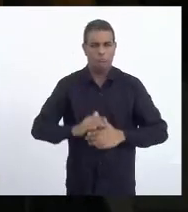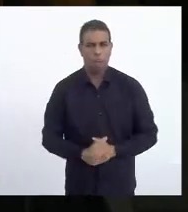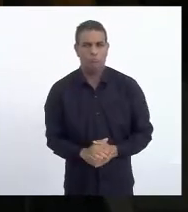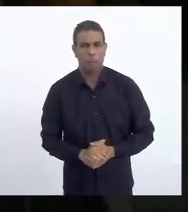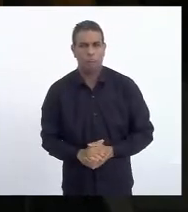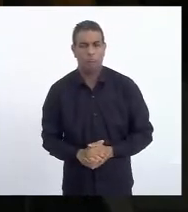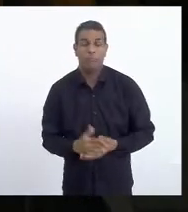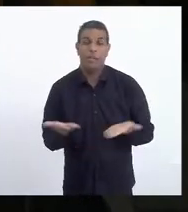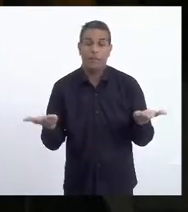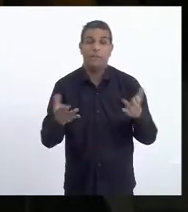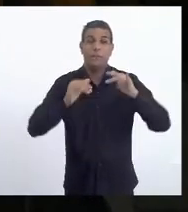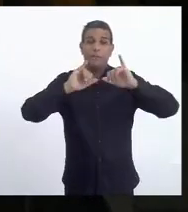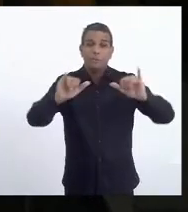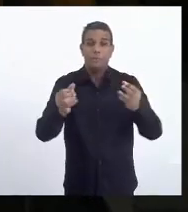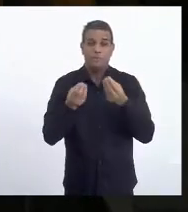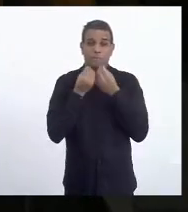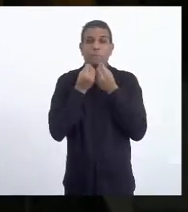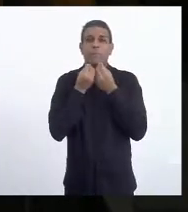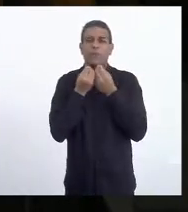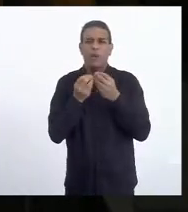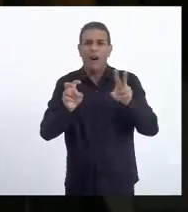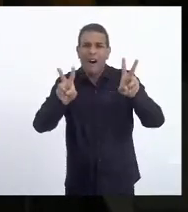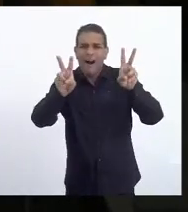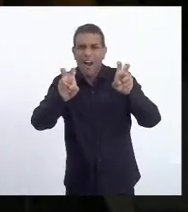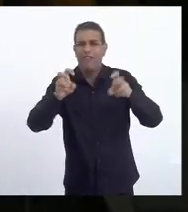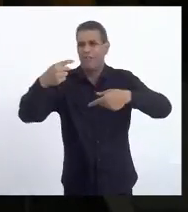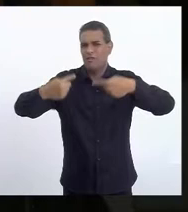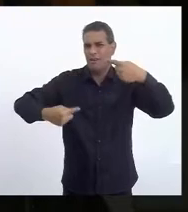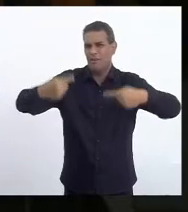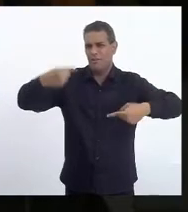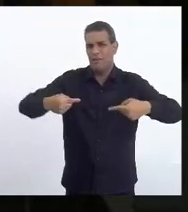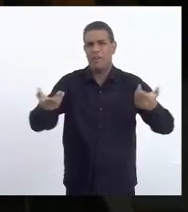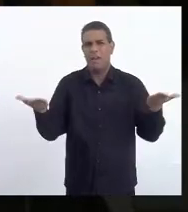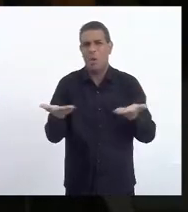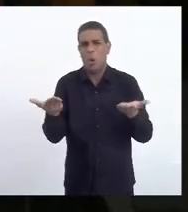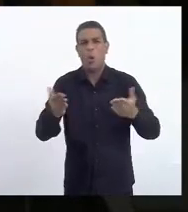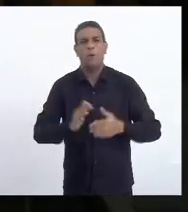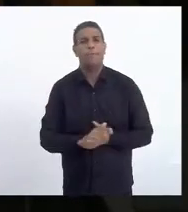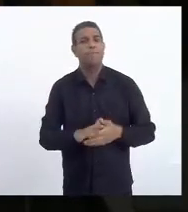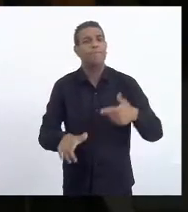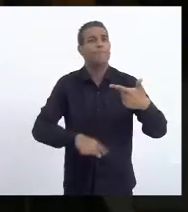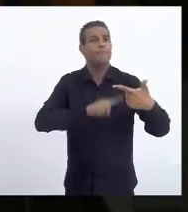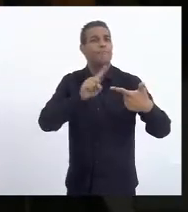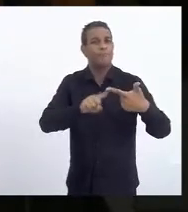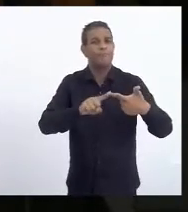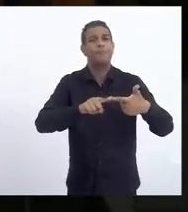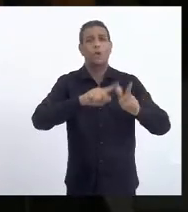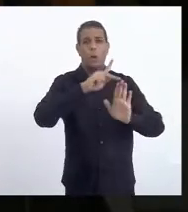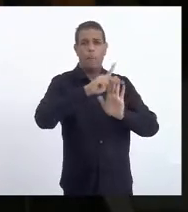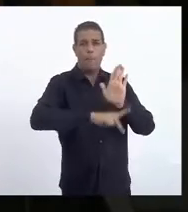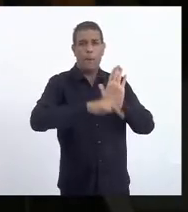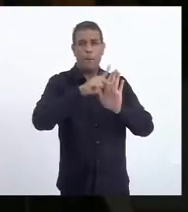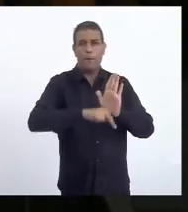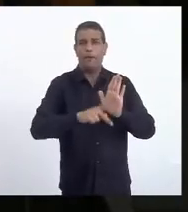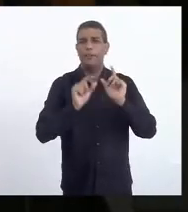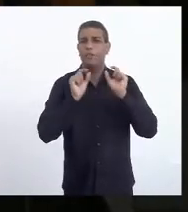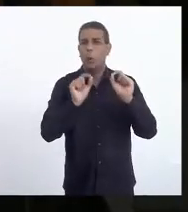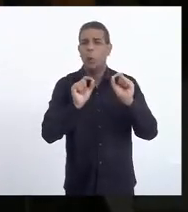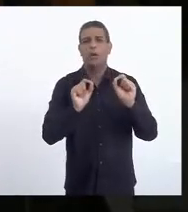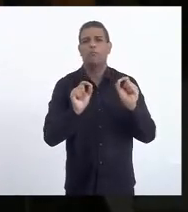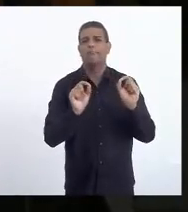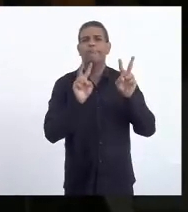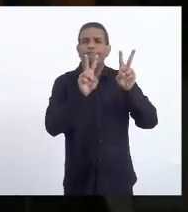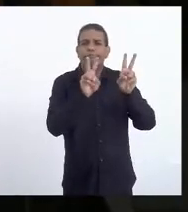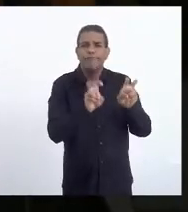o Manchester oportunidade de aprofundar essa questão eu temos segundo projeto Deputado waldeck